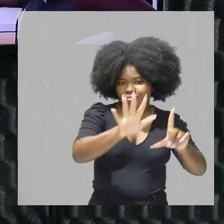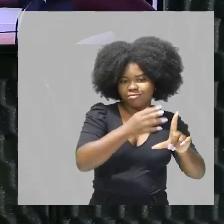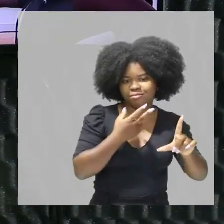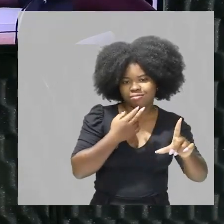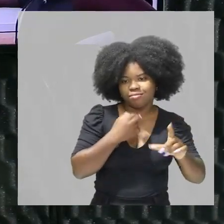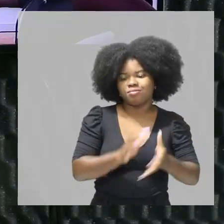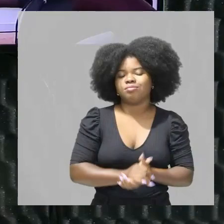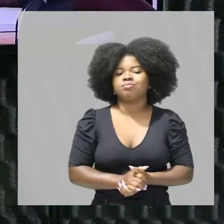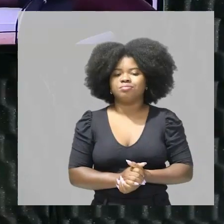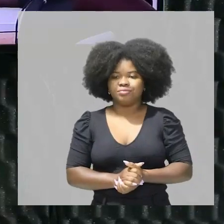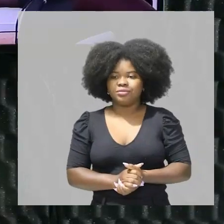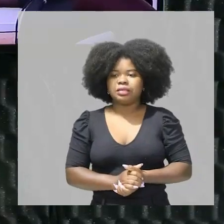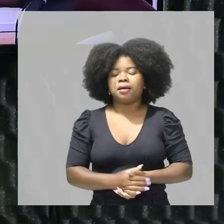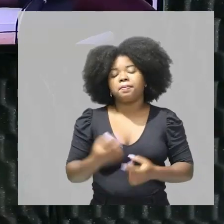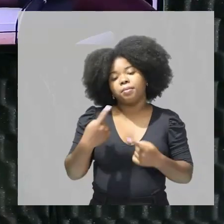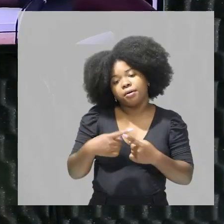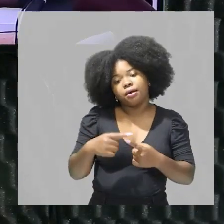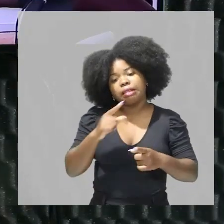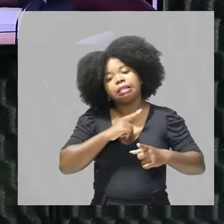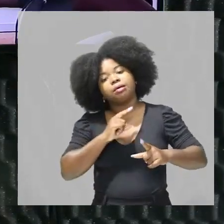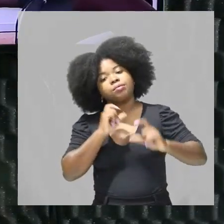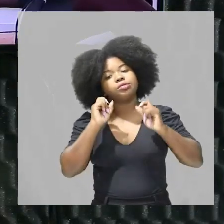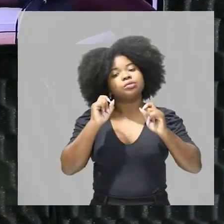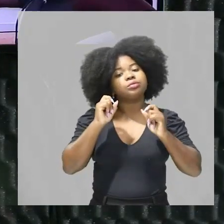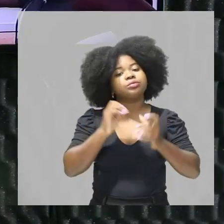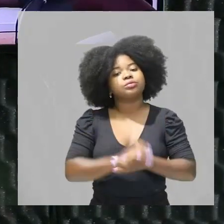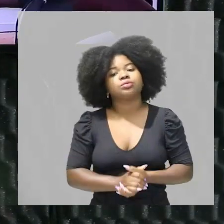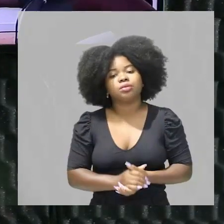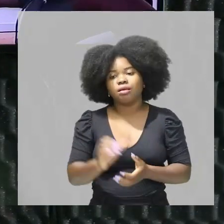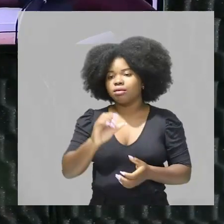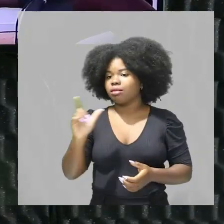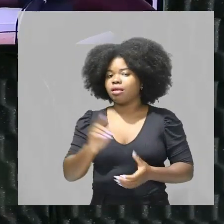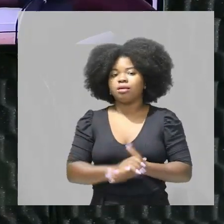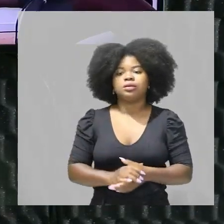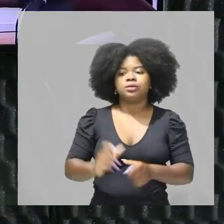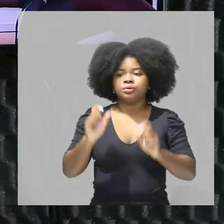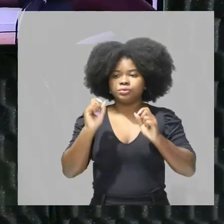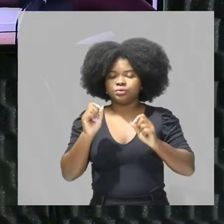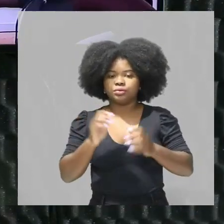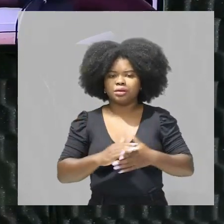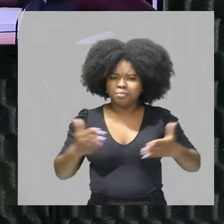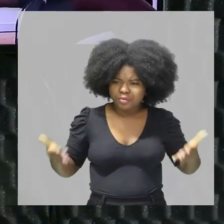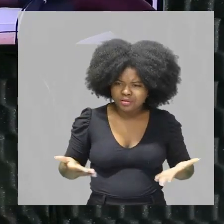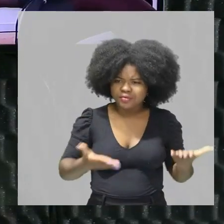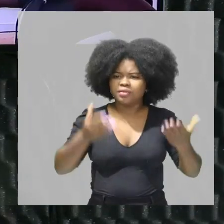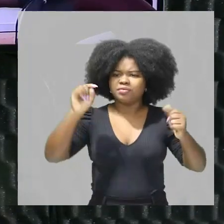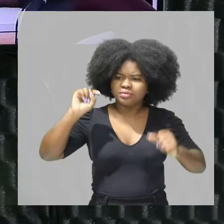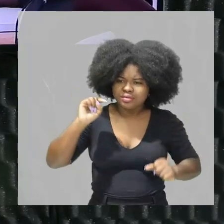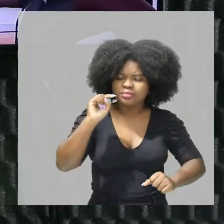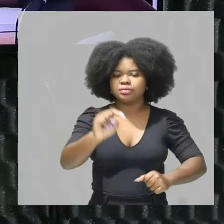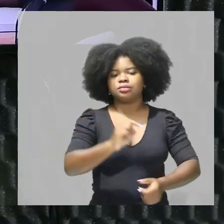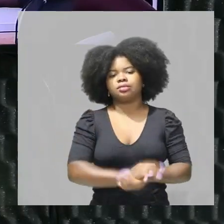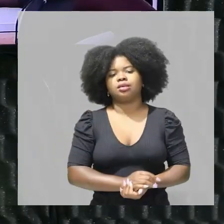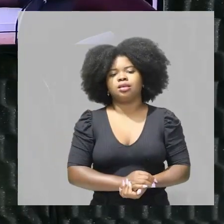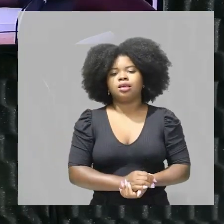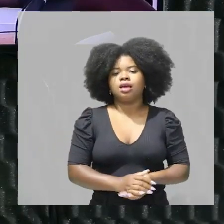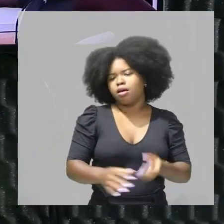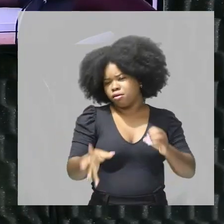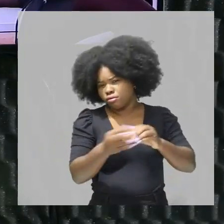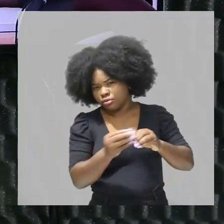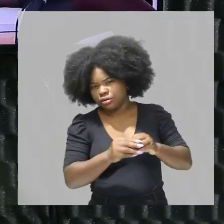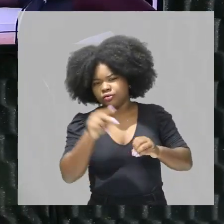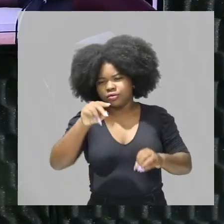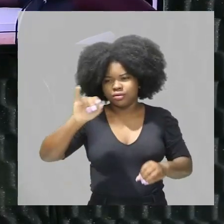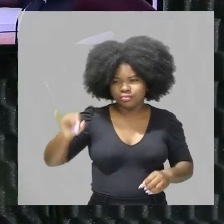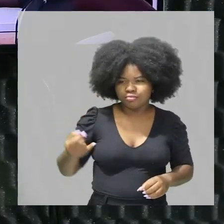porque nós temos aqui obviamente a nossa intenção a nossa intenção é levar até vocês conhecimentos que vocês aproveitem